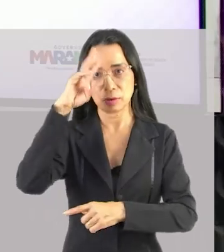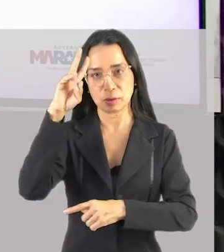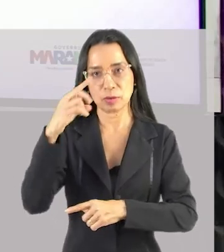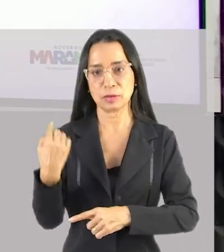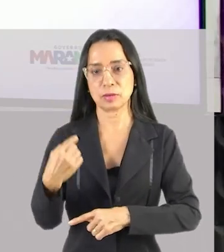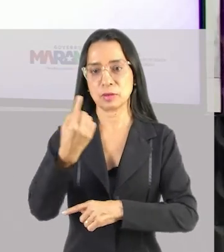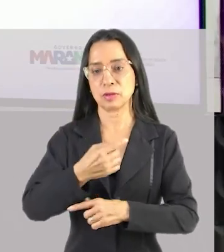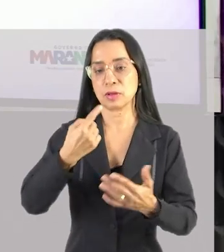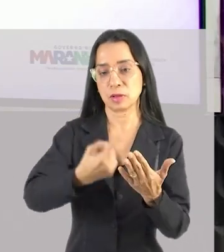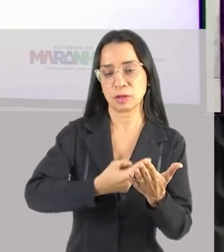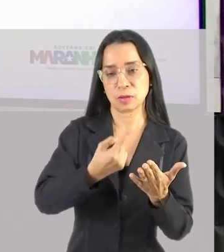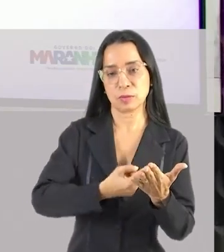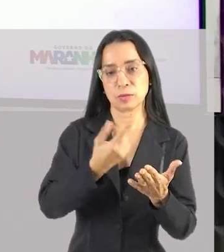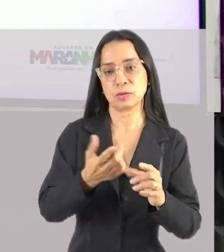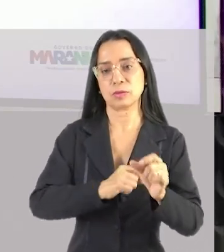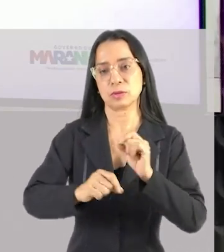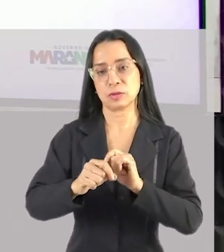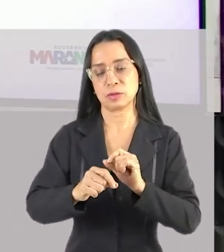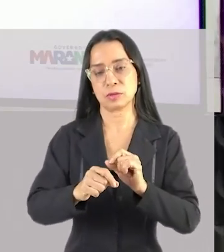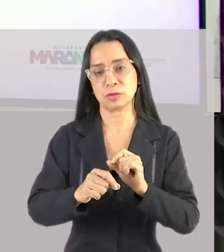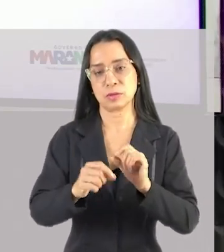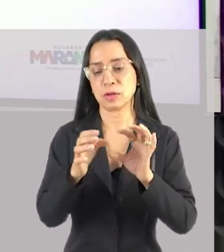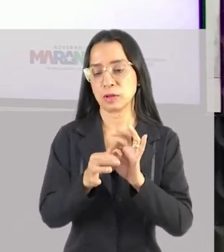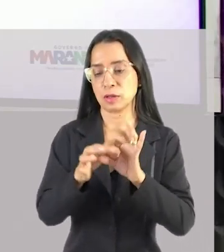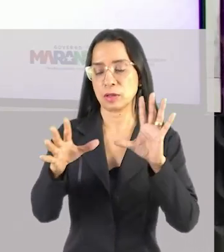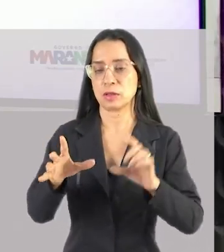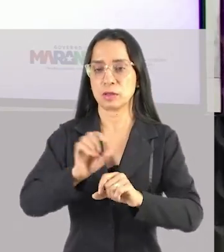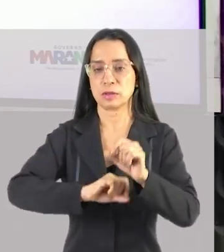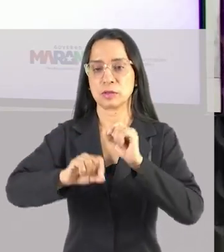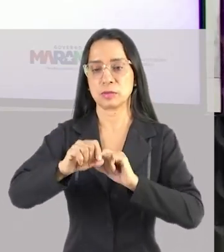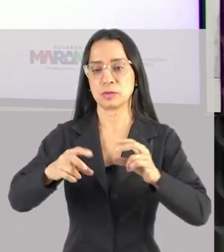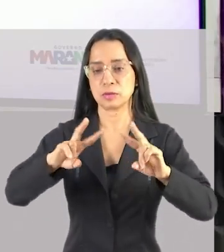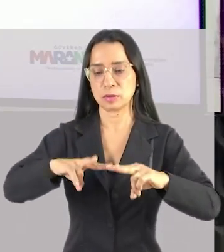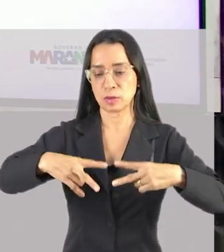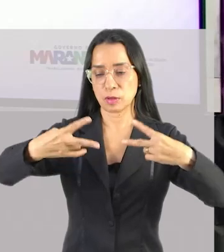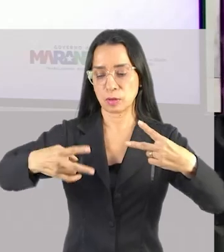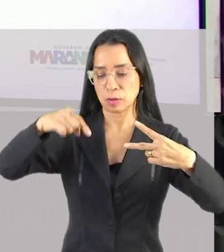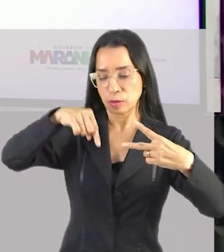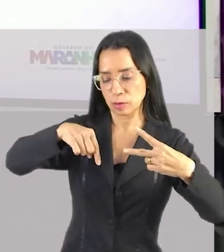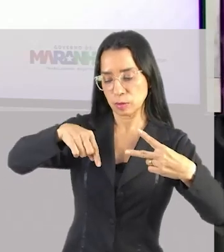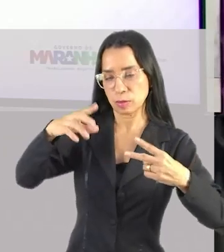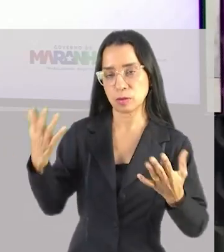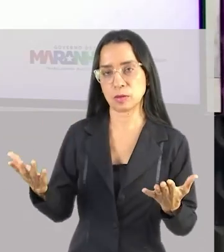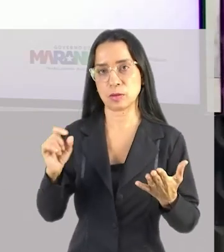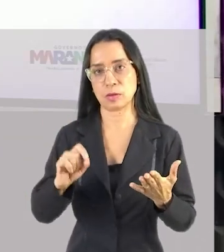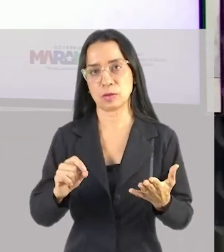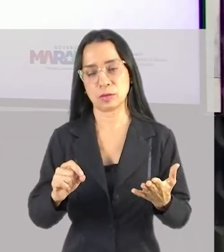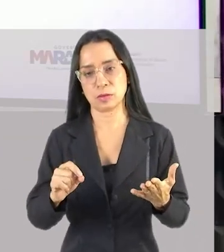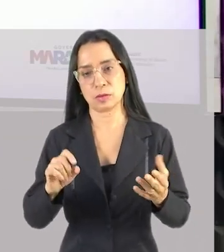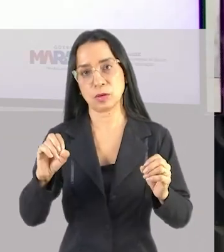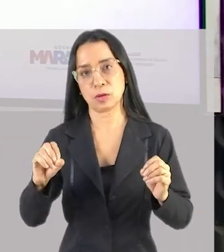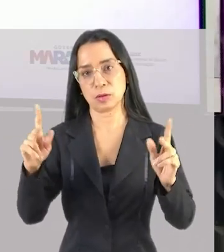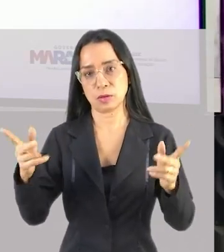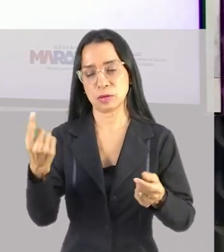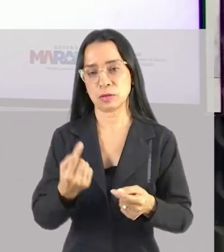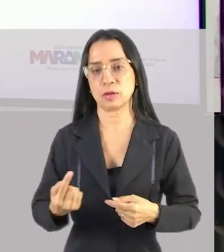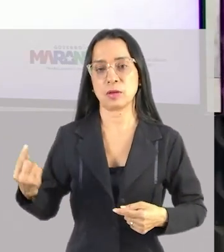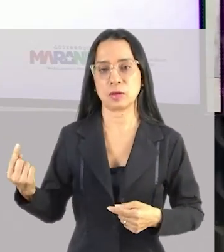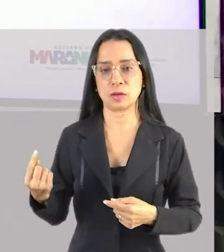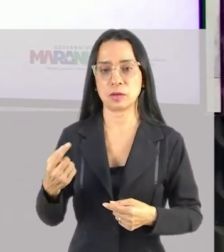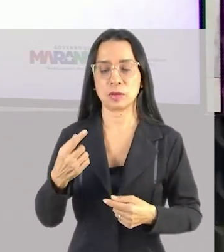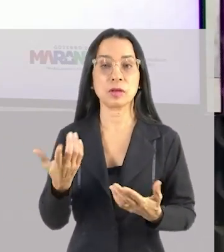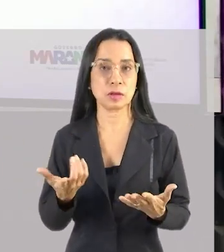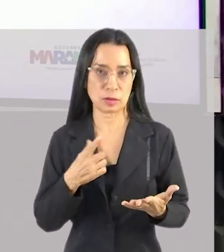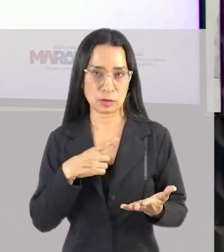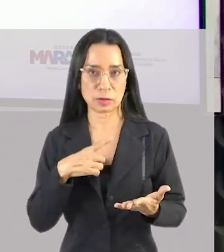que o nosso material está todo disponível no link abaixo, beleza? E, pessoal, a gente já teve